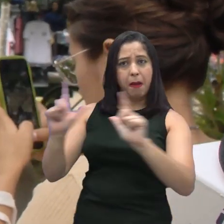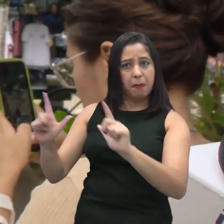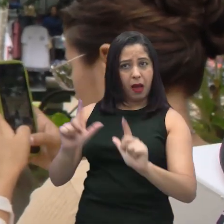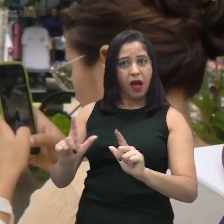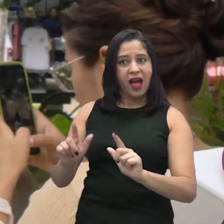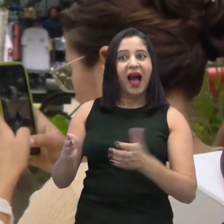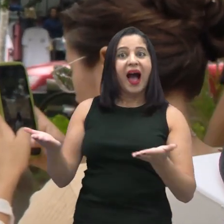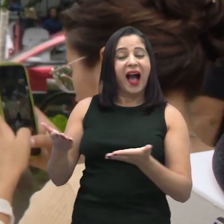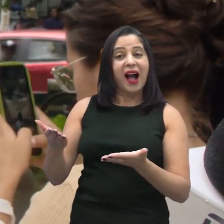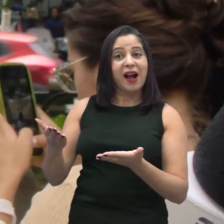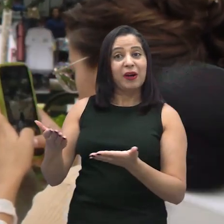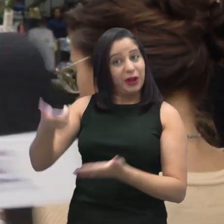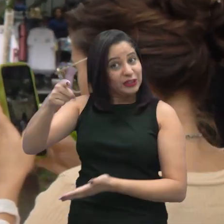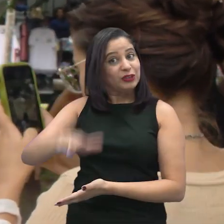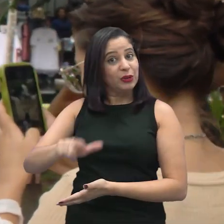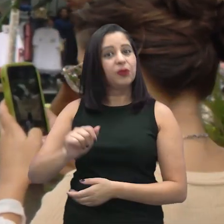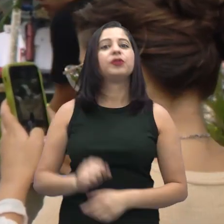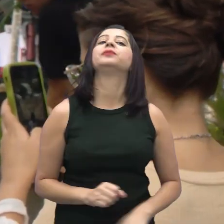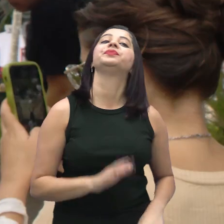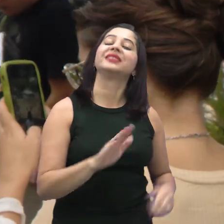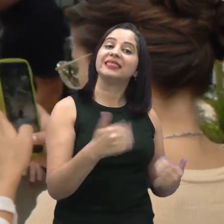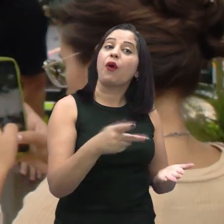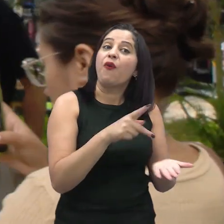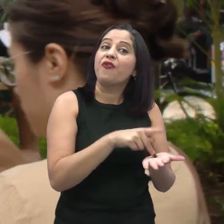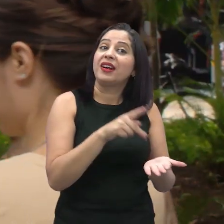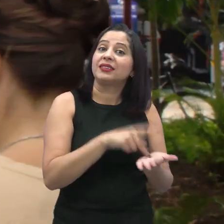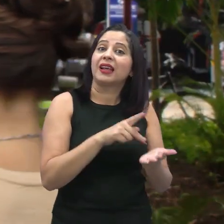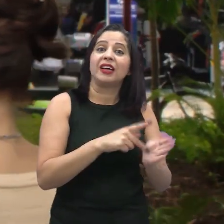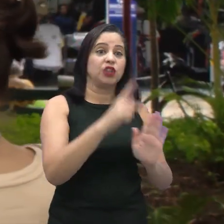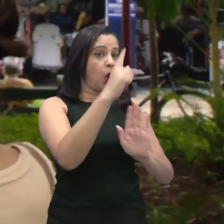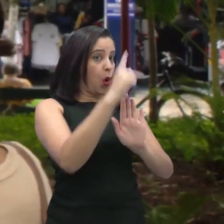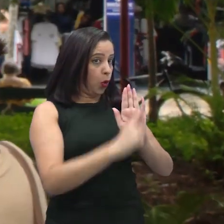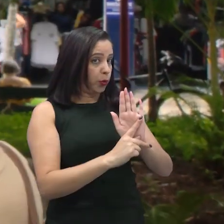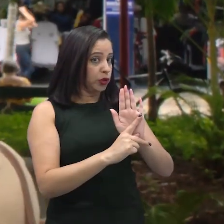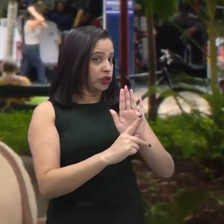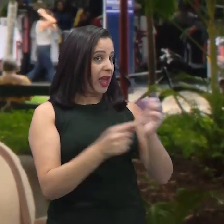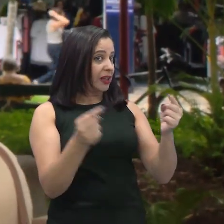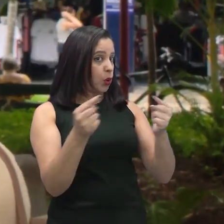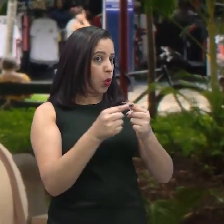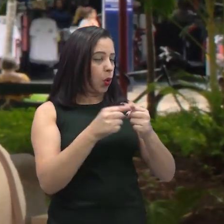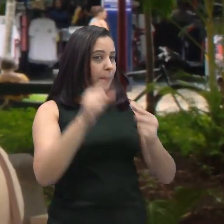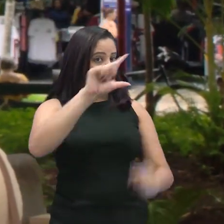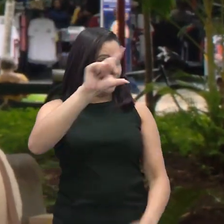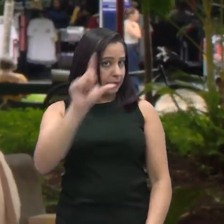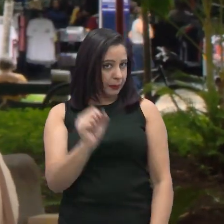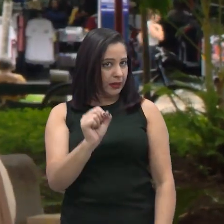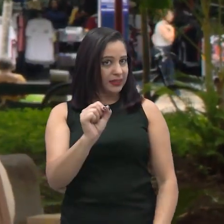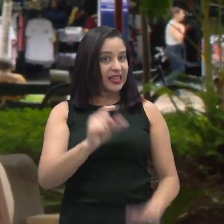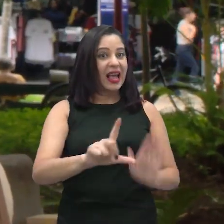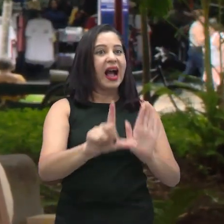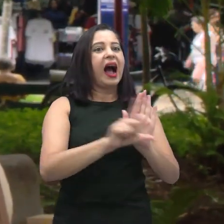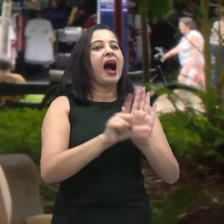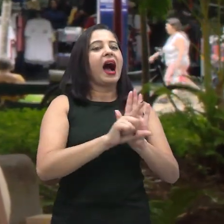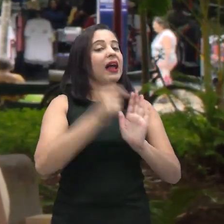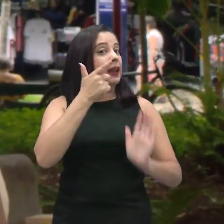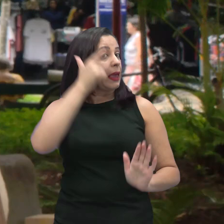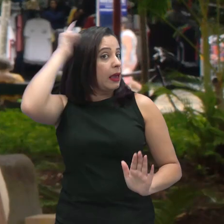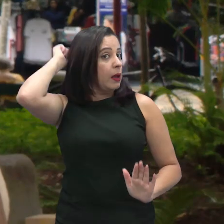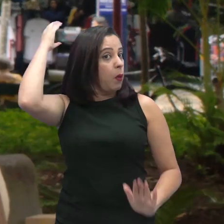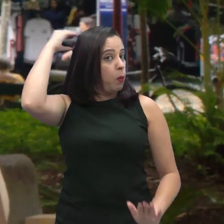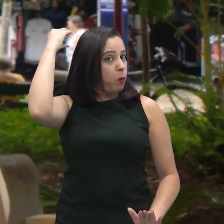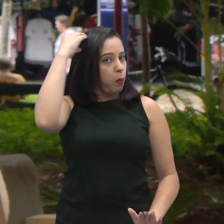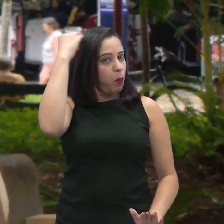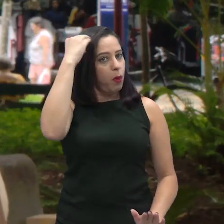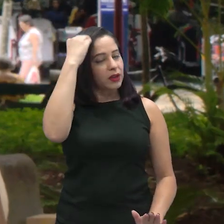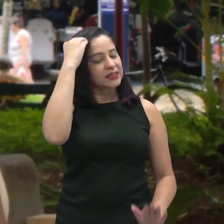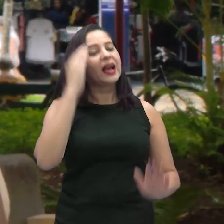tão bacana que vocês resolveram esticar um pouquinho. Então, na verdade, esse é um projeto da Fundação Cultural, pela Lei Paulo Gustavo. Então, ele pedia 2 ações públicas.